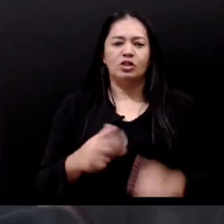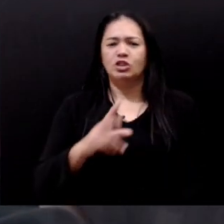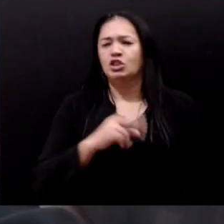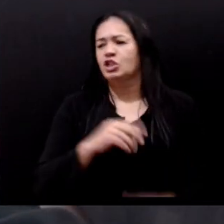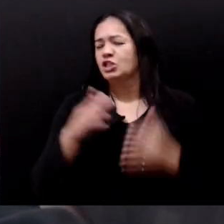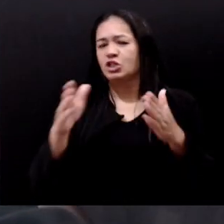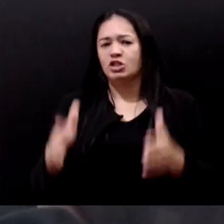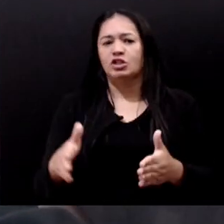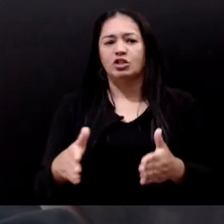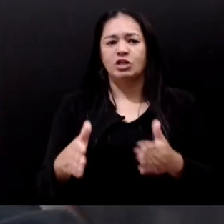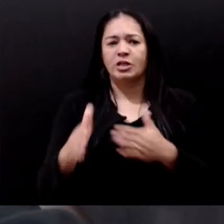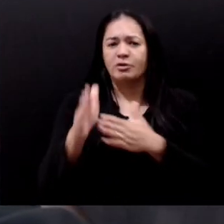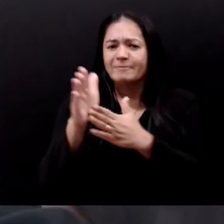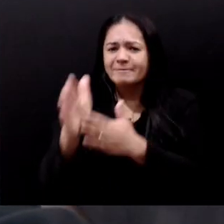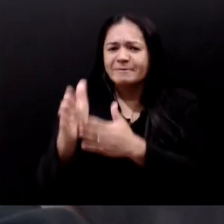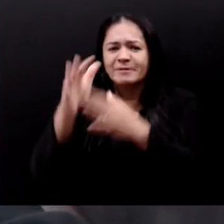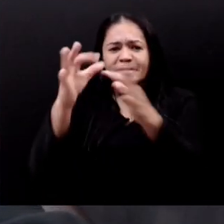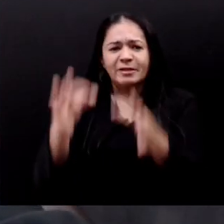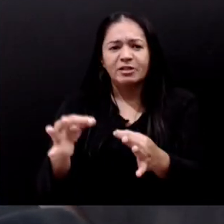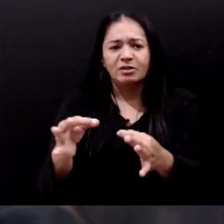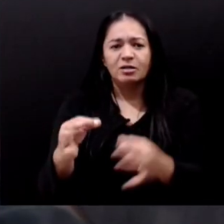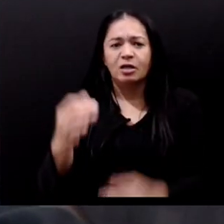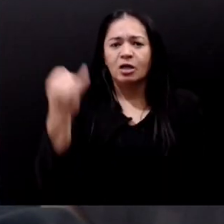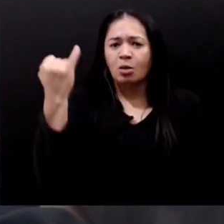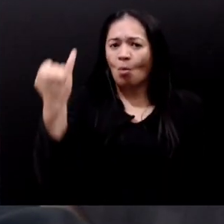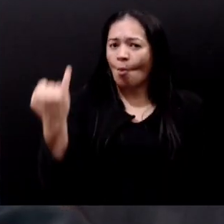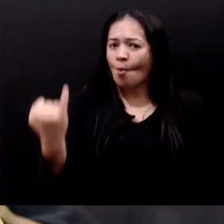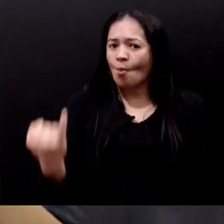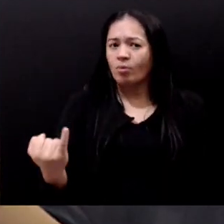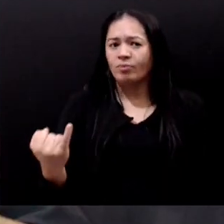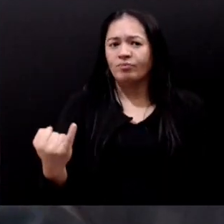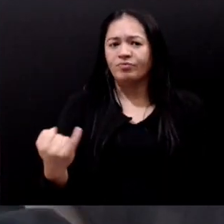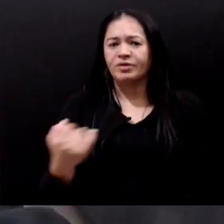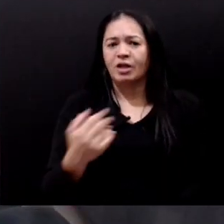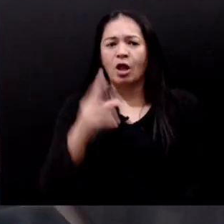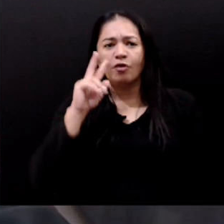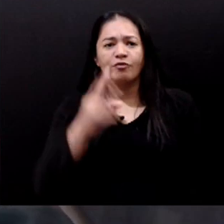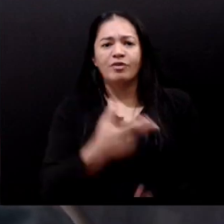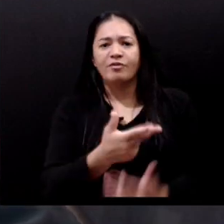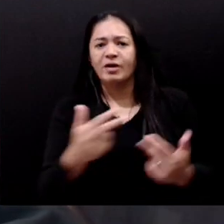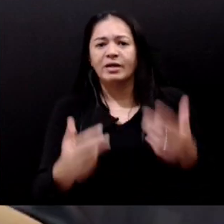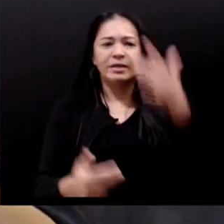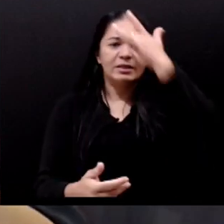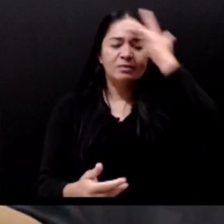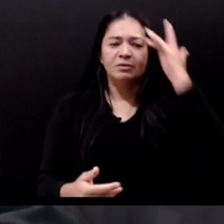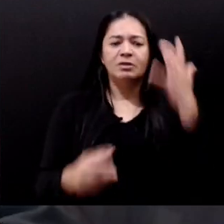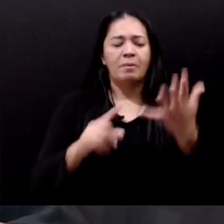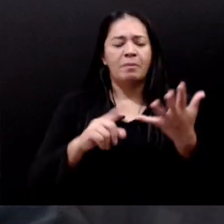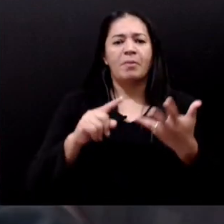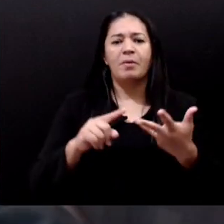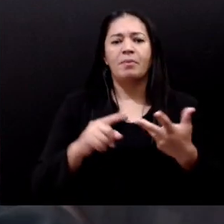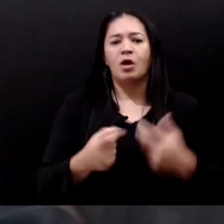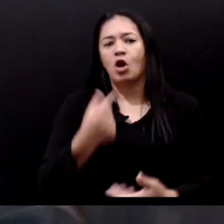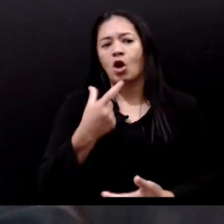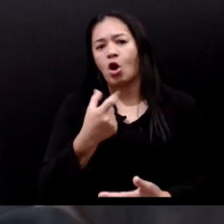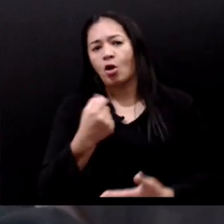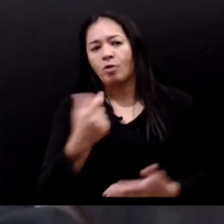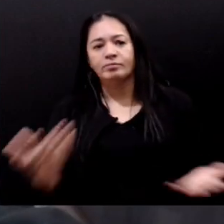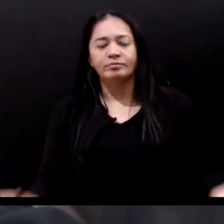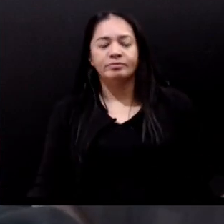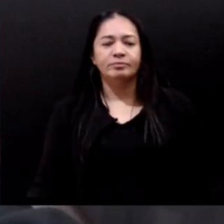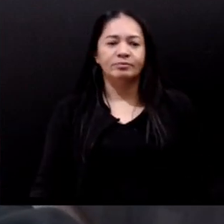risca e eu emagreci muitos quilos. Vi várias pessoas que fizeram aquela abordagem ou tomaram aquele remedinho e emagreceram muitos quilos, mas